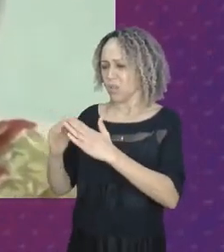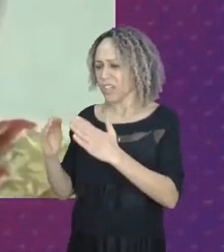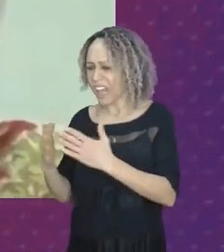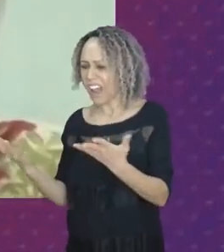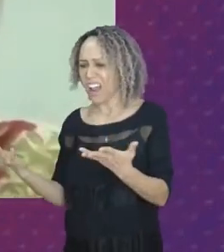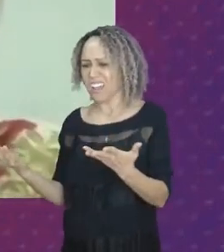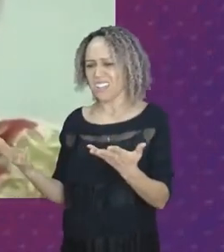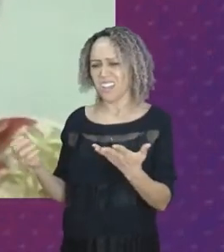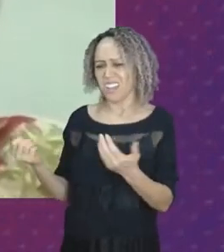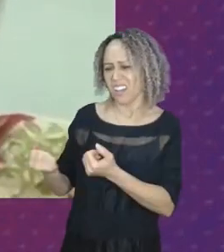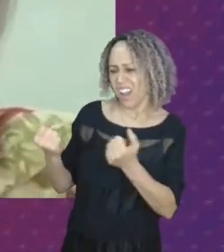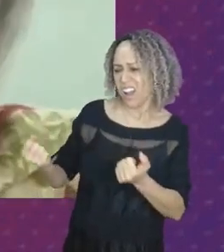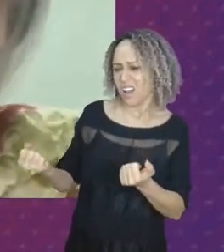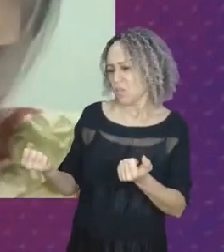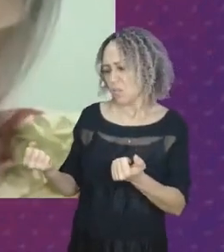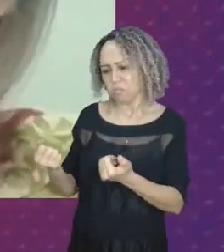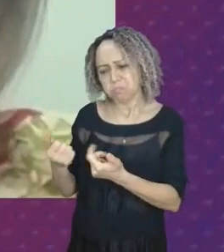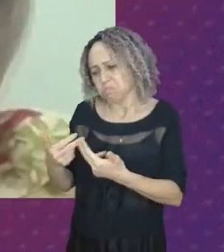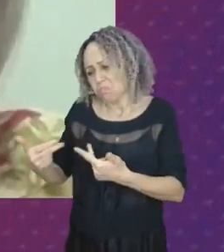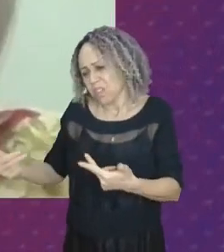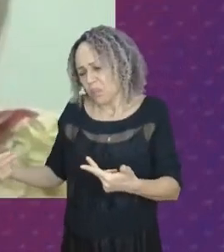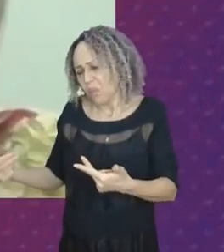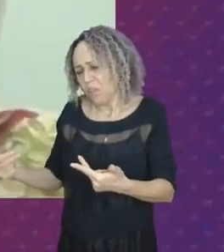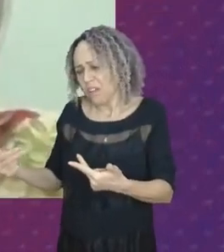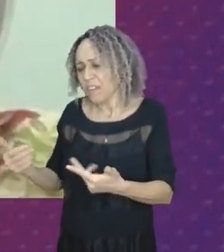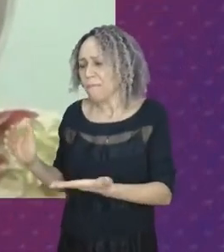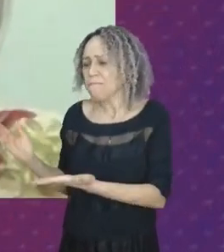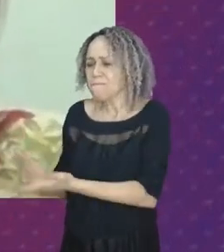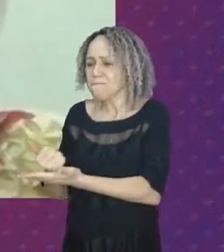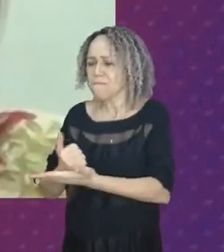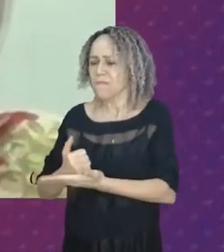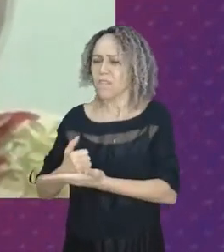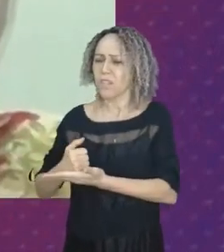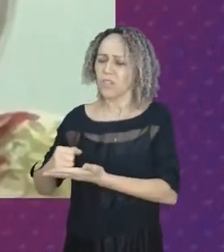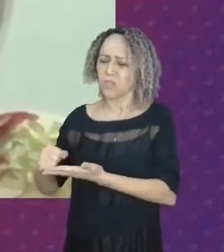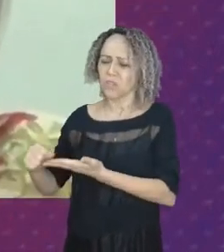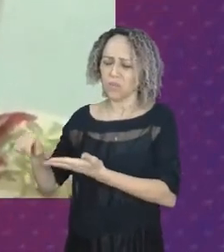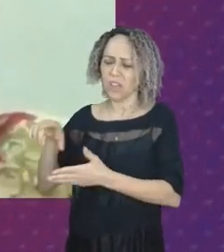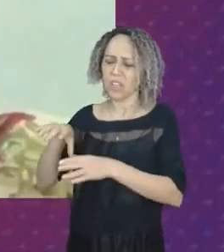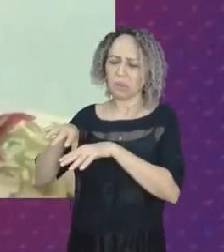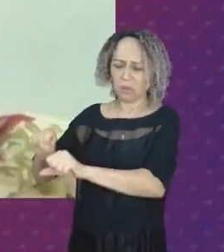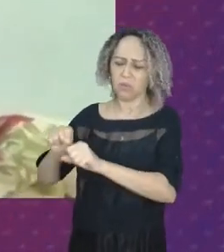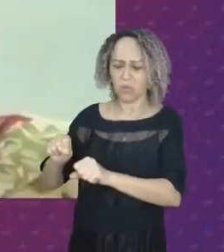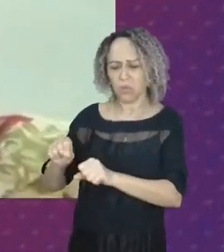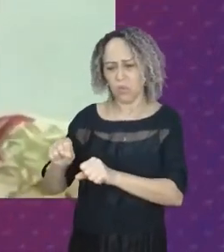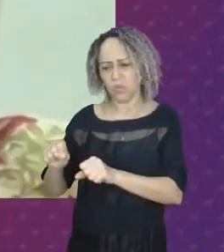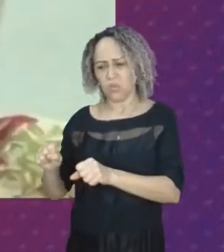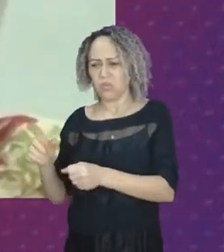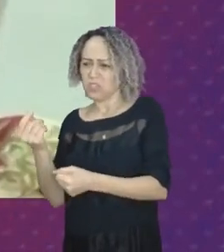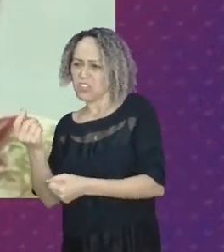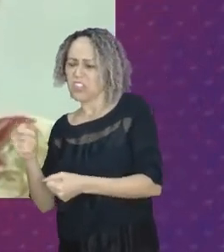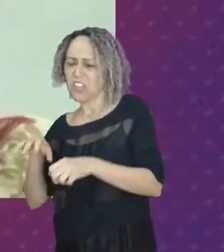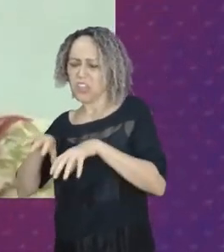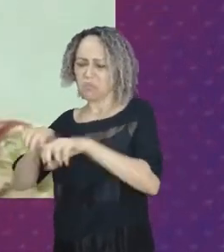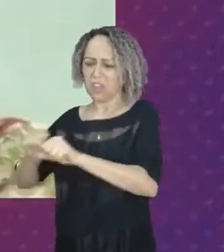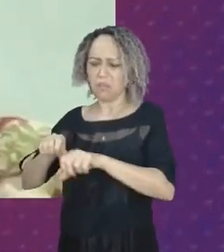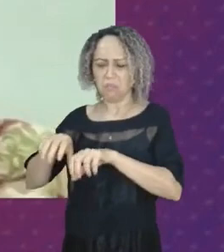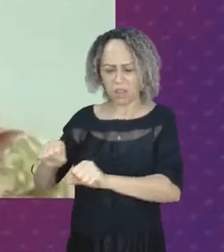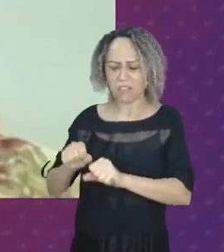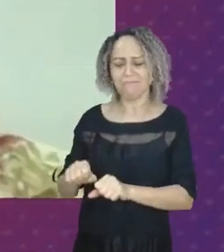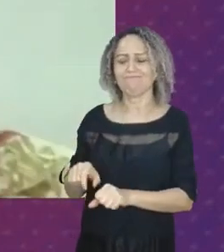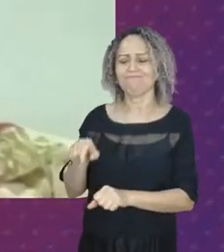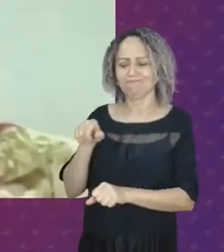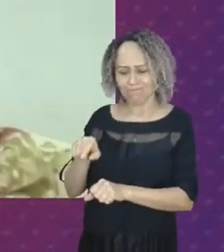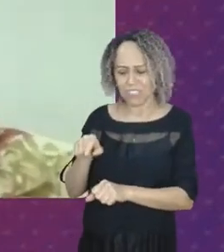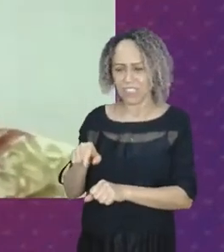bens, valores, usurpar propriedades ou recursos econômicos das mulheres. Portanto,